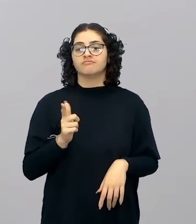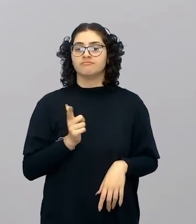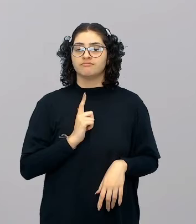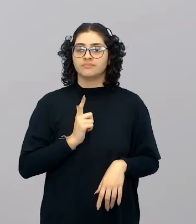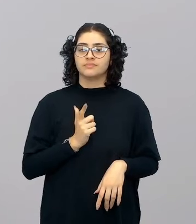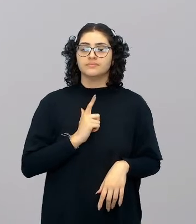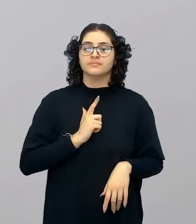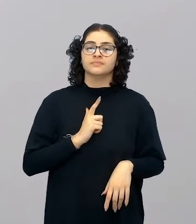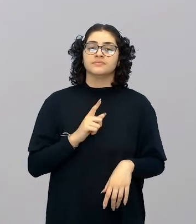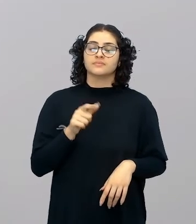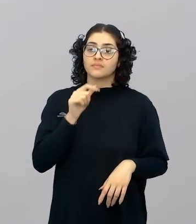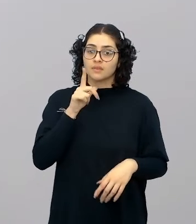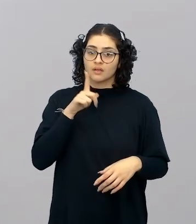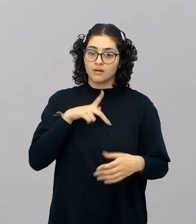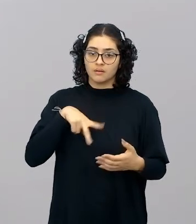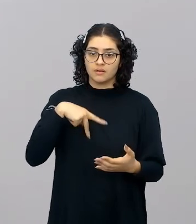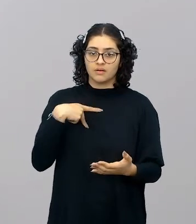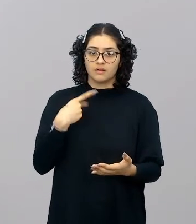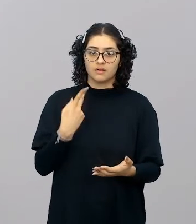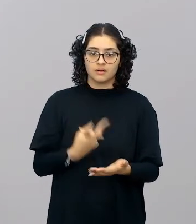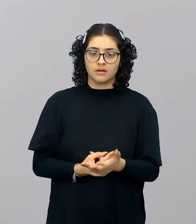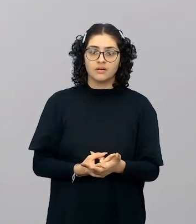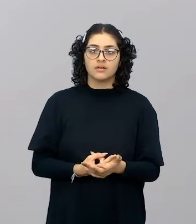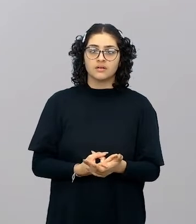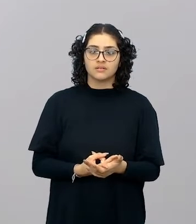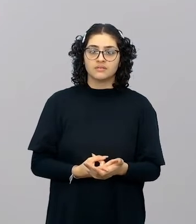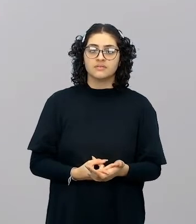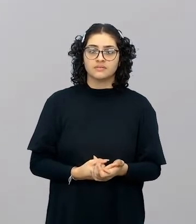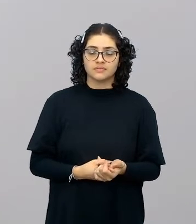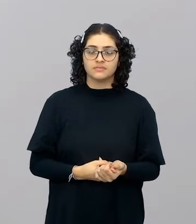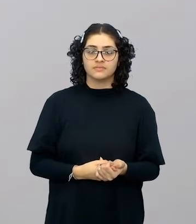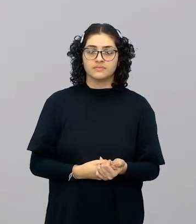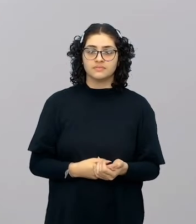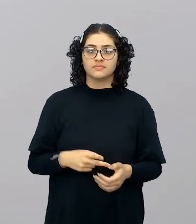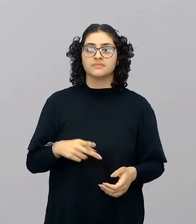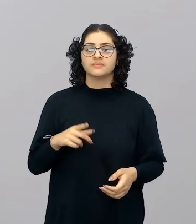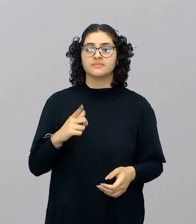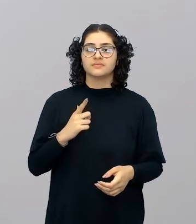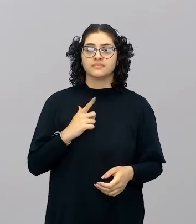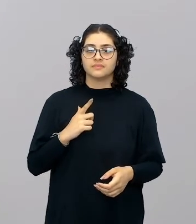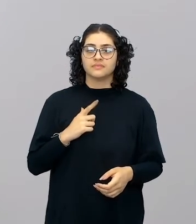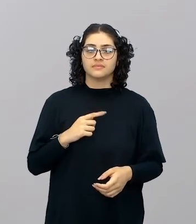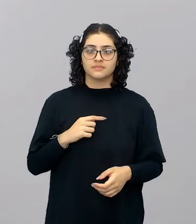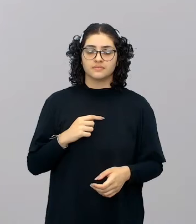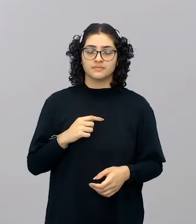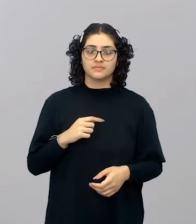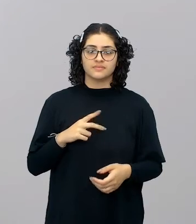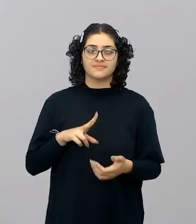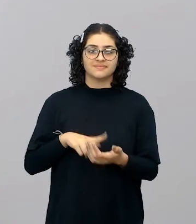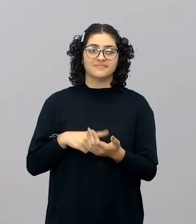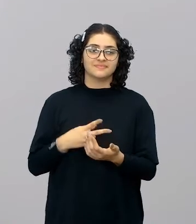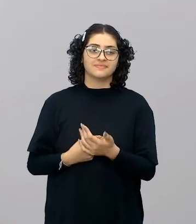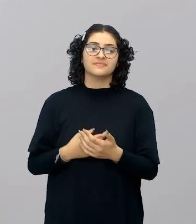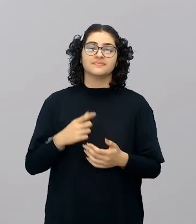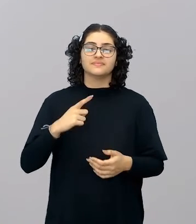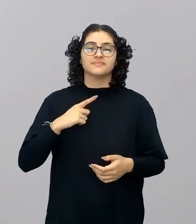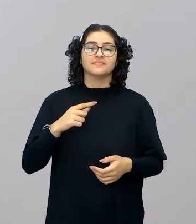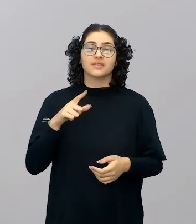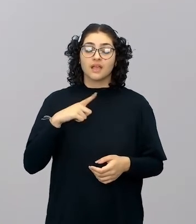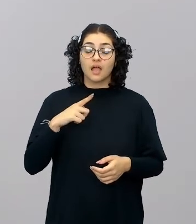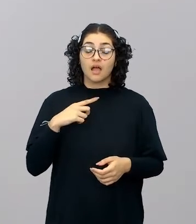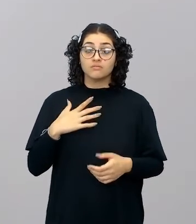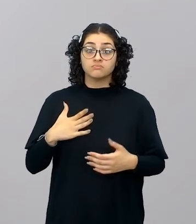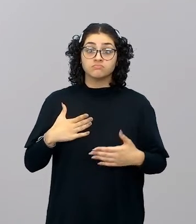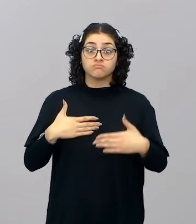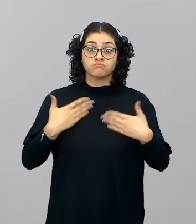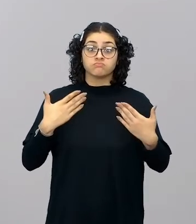por exemplo, uma queda, mas não tem nada aparente, o menino não ralou, nada disso, mas houve um choque,